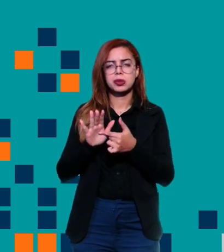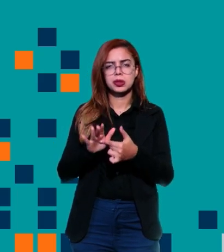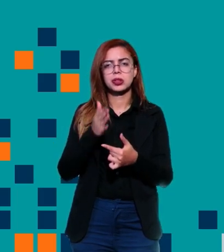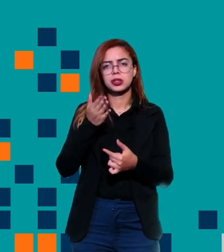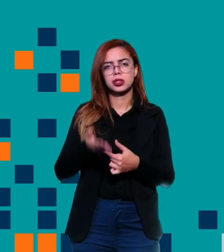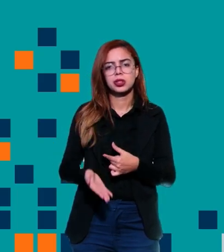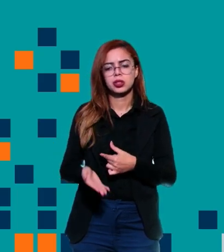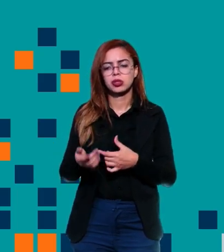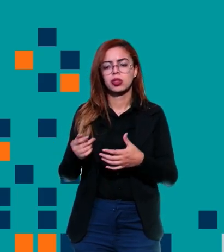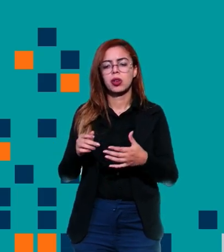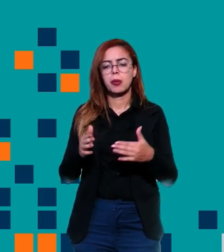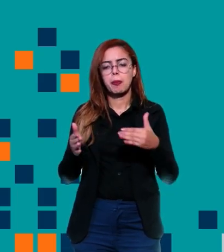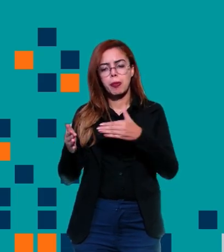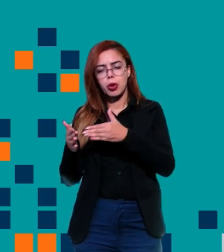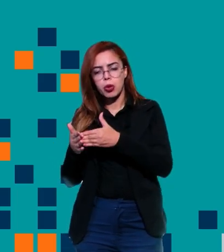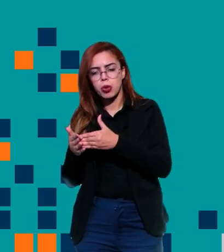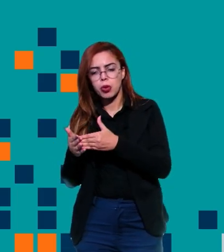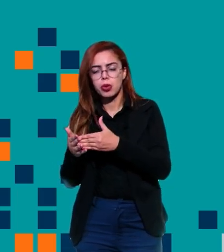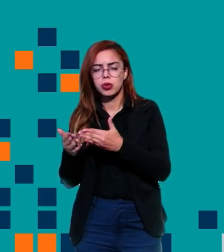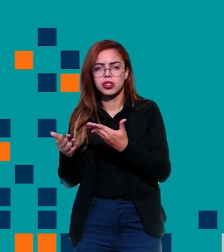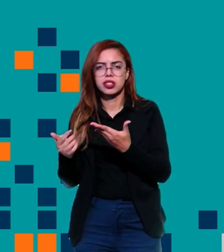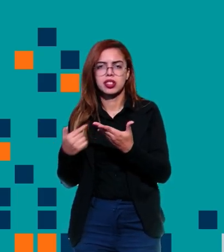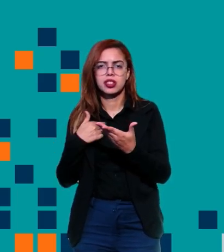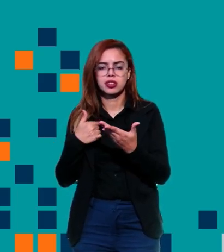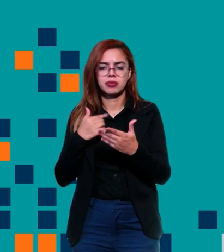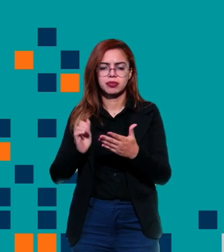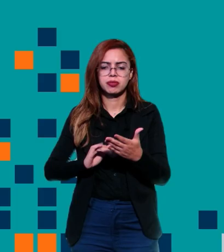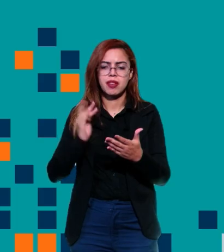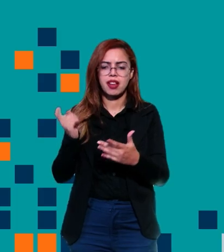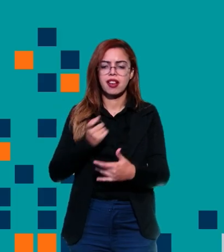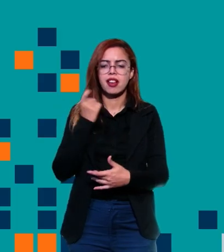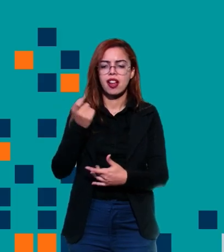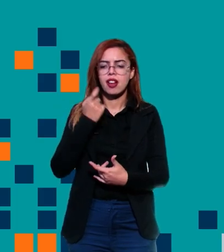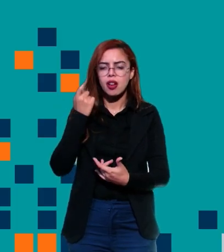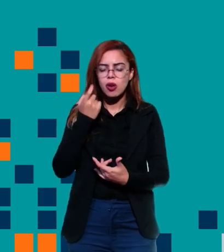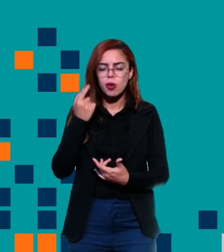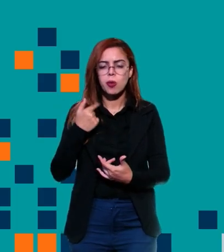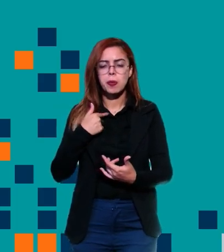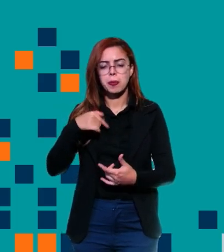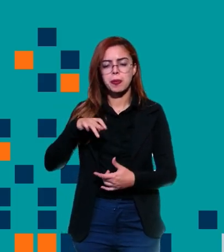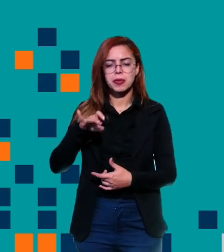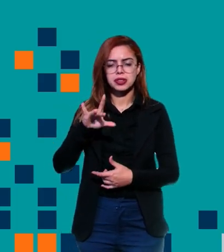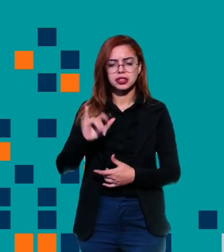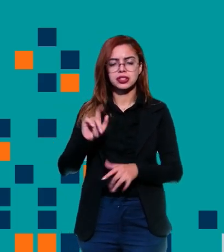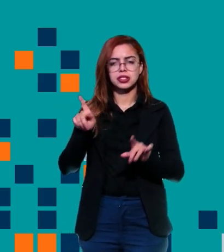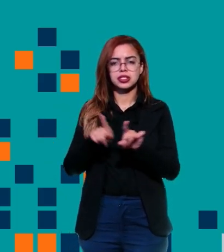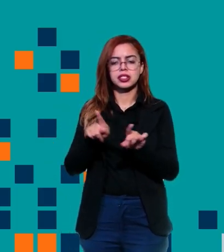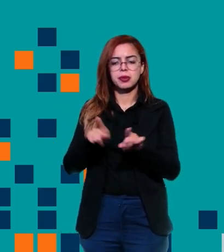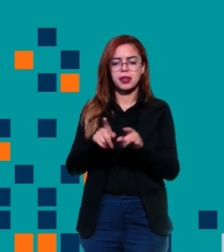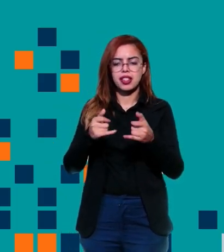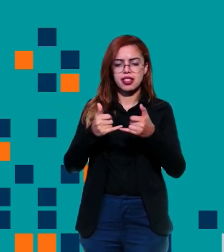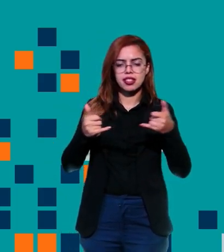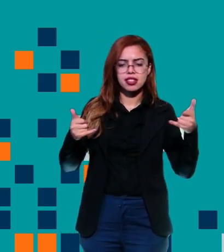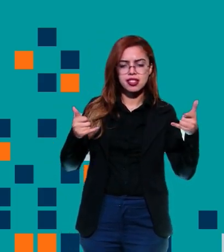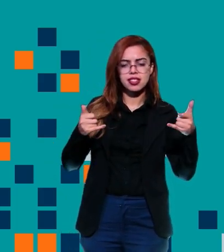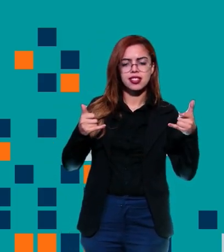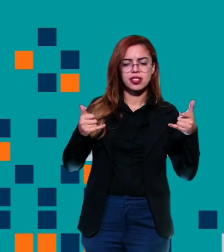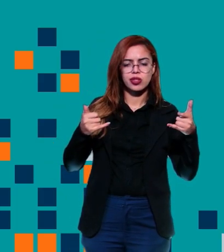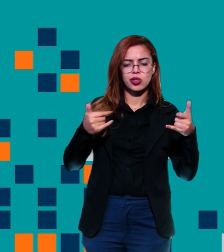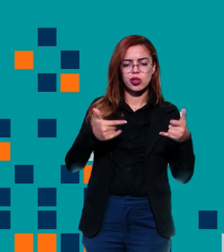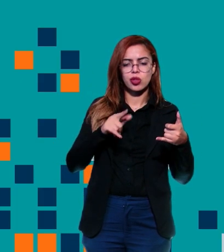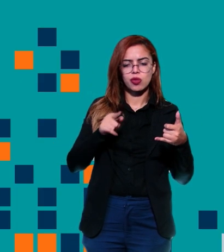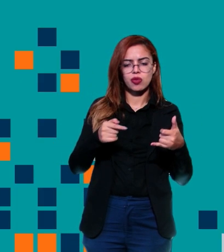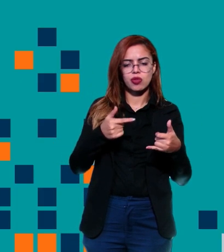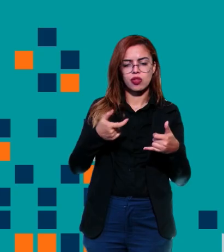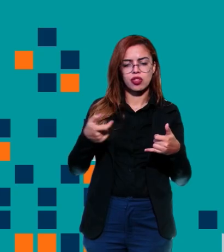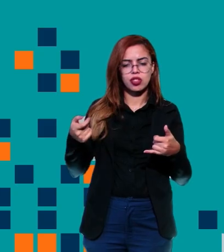essa ponta eu fico mais alta, e essa aqui média, e essa linha toda em nível a 2,20. Então,